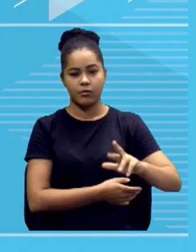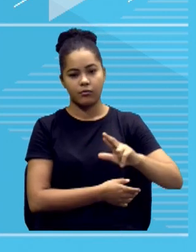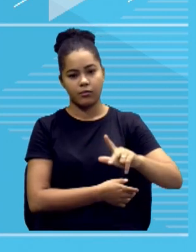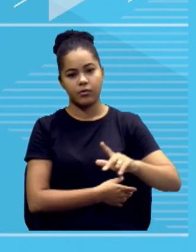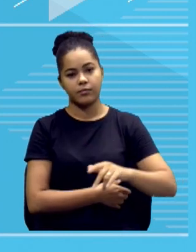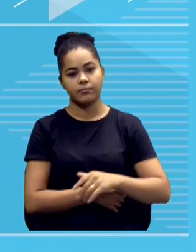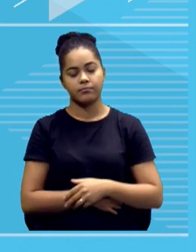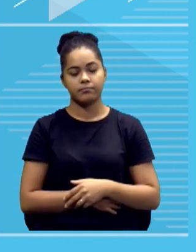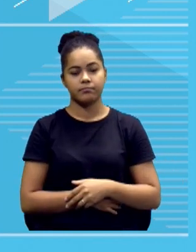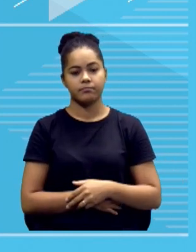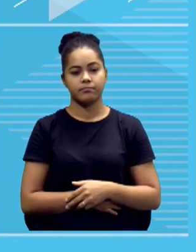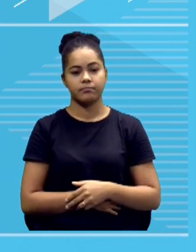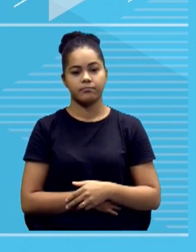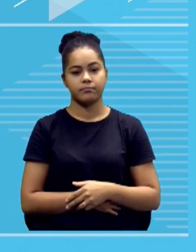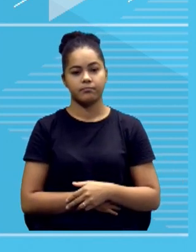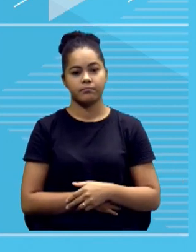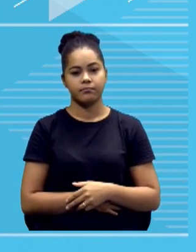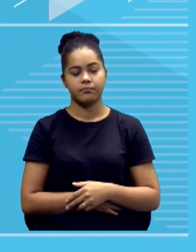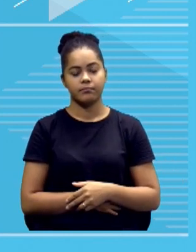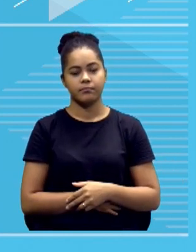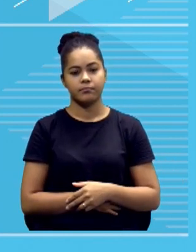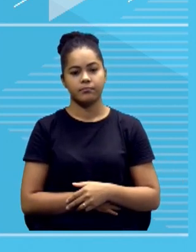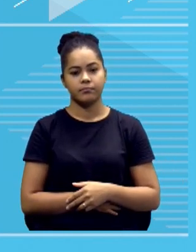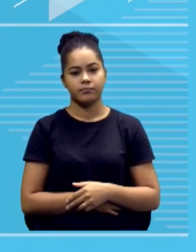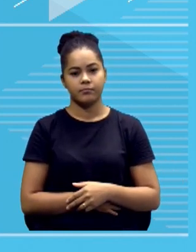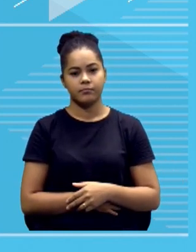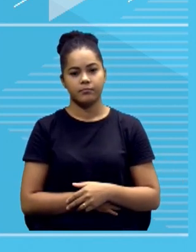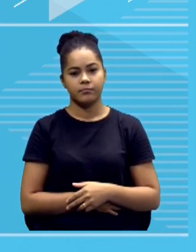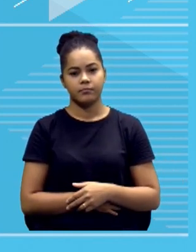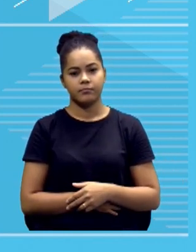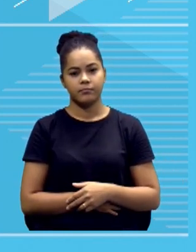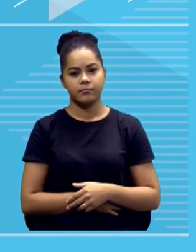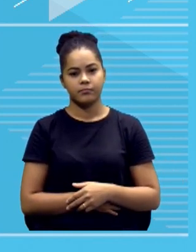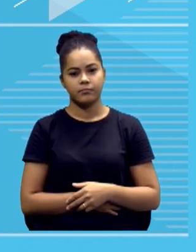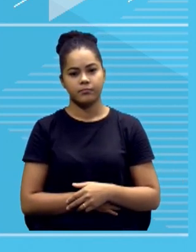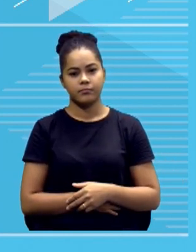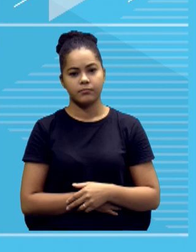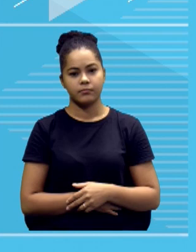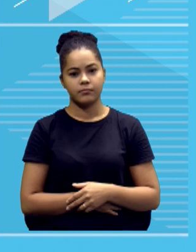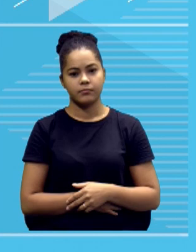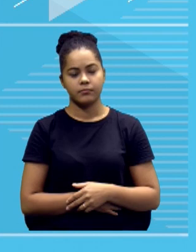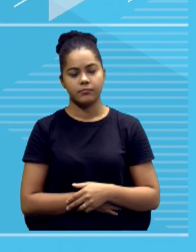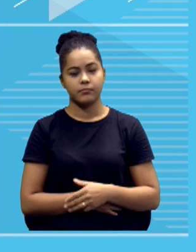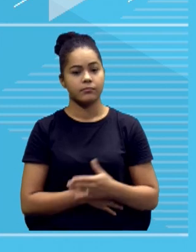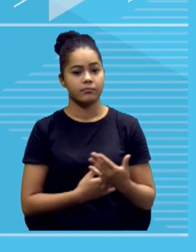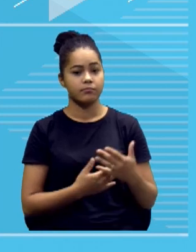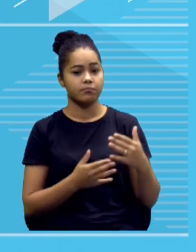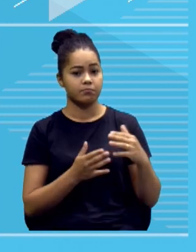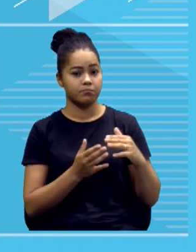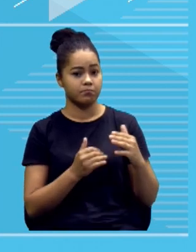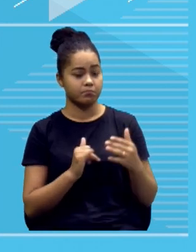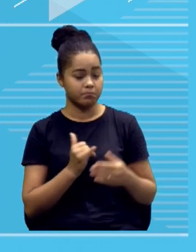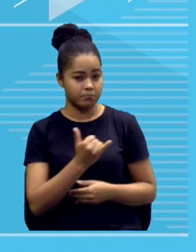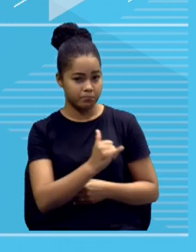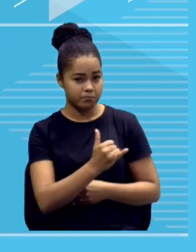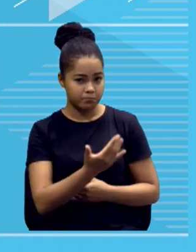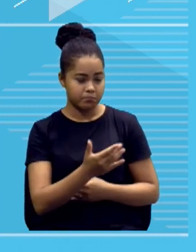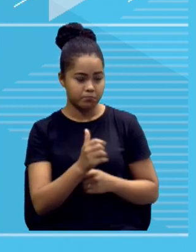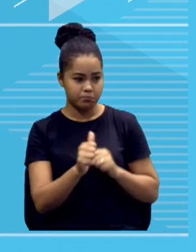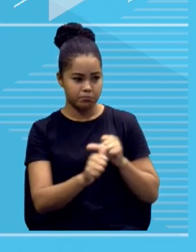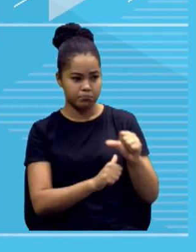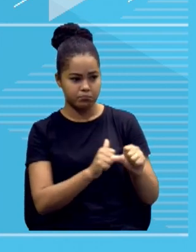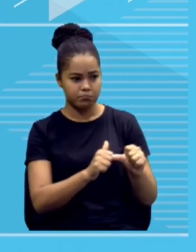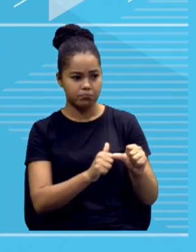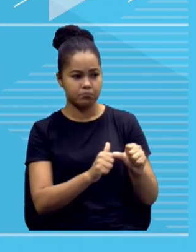perfeito. Então não existe gerador que transforma toda a energia que ele recebeu em energia elétrica, tá bom? Isso não